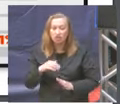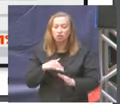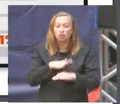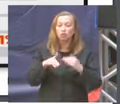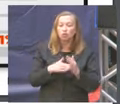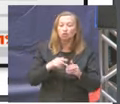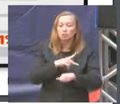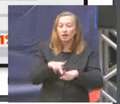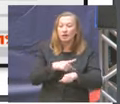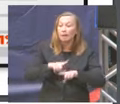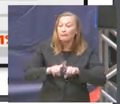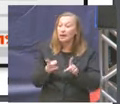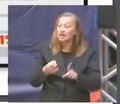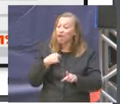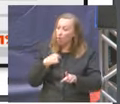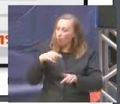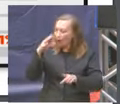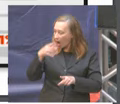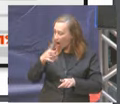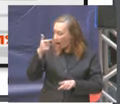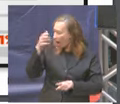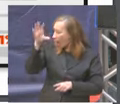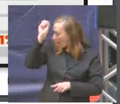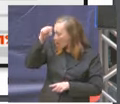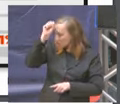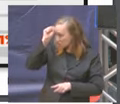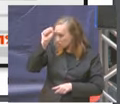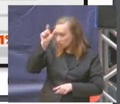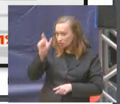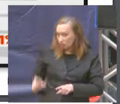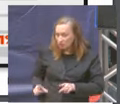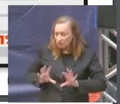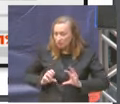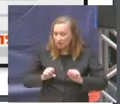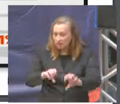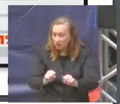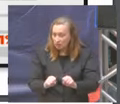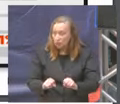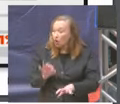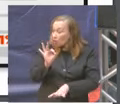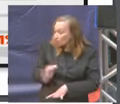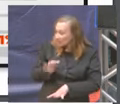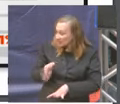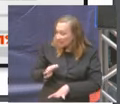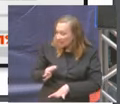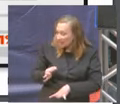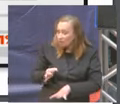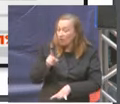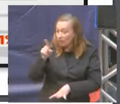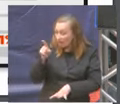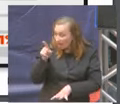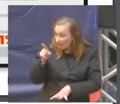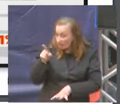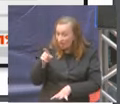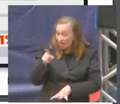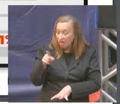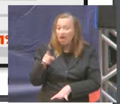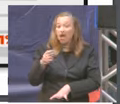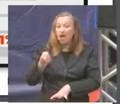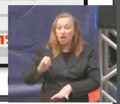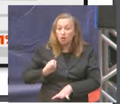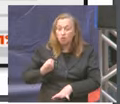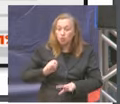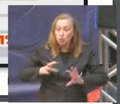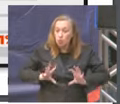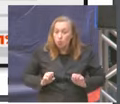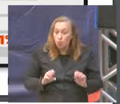eu aprendi com um catador que o certo ali não era o Brasil, são os catadores. Os catadores que fazem aquele número, e não é o Brasil.